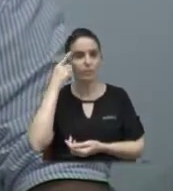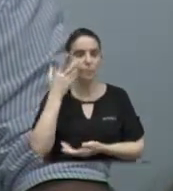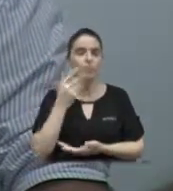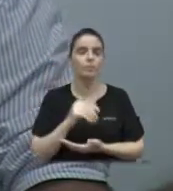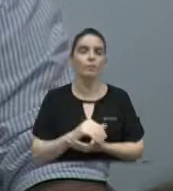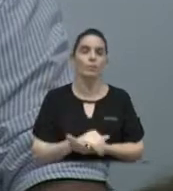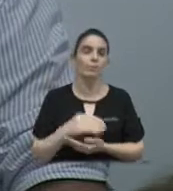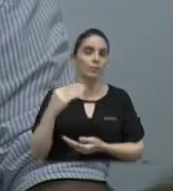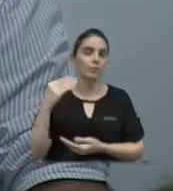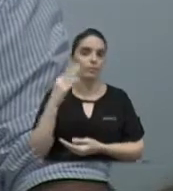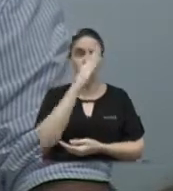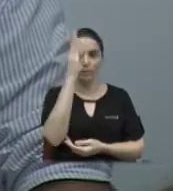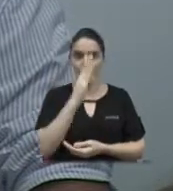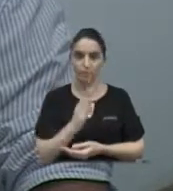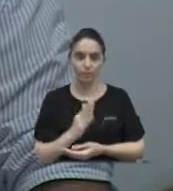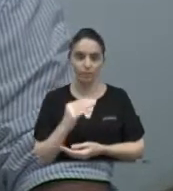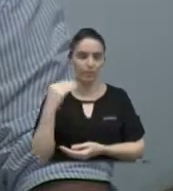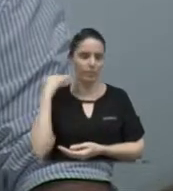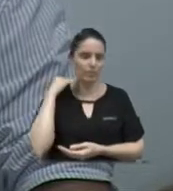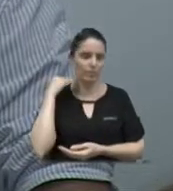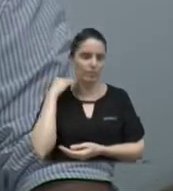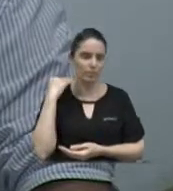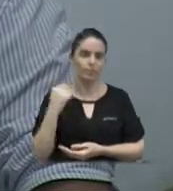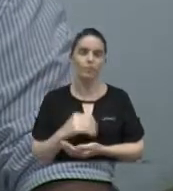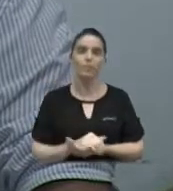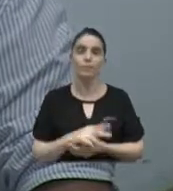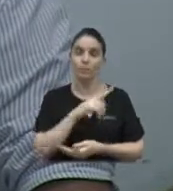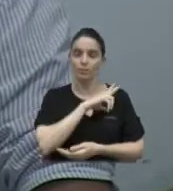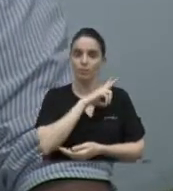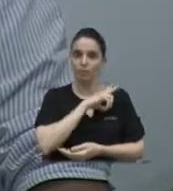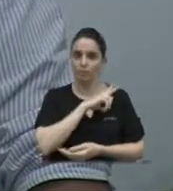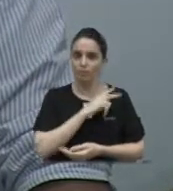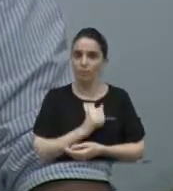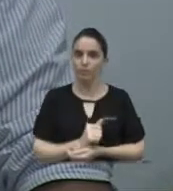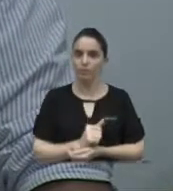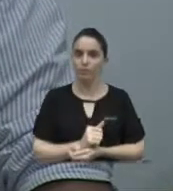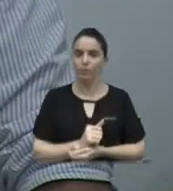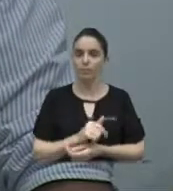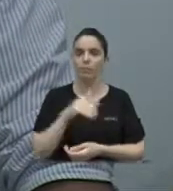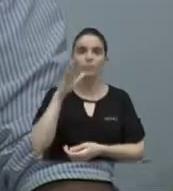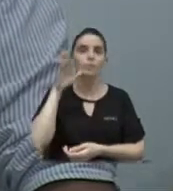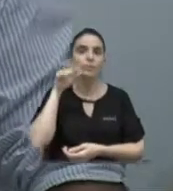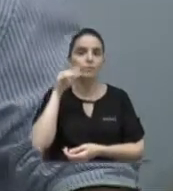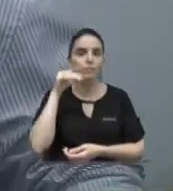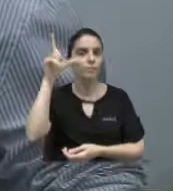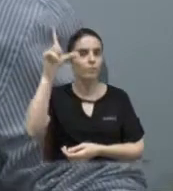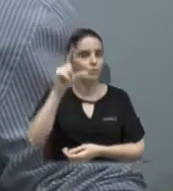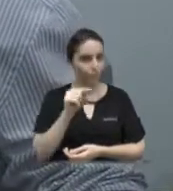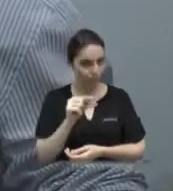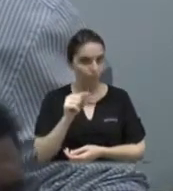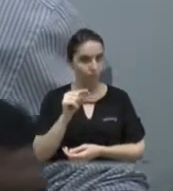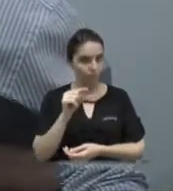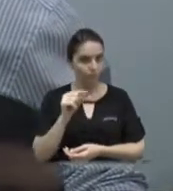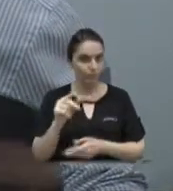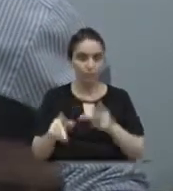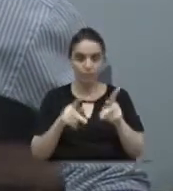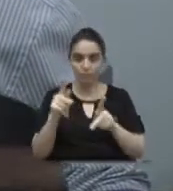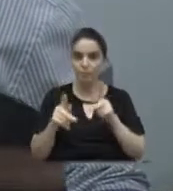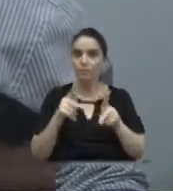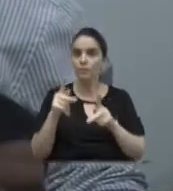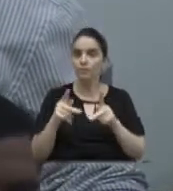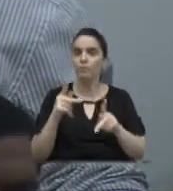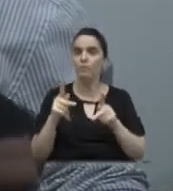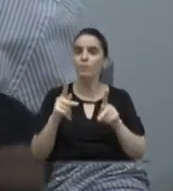bancos privativos estão com menos funcionários. E nós, população em